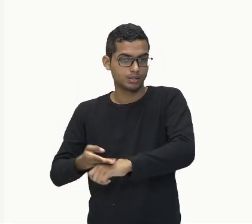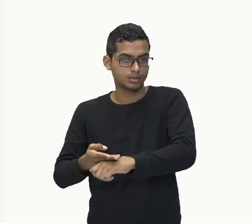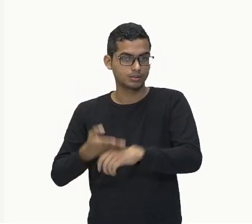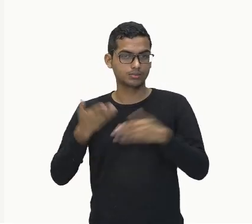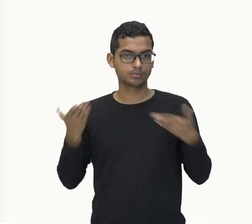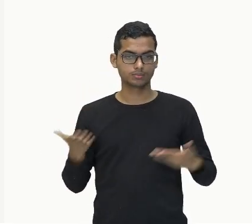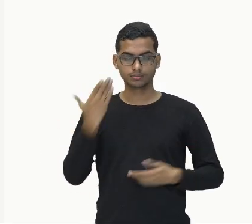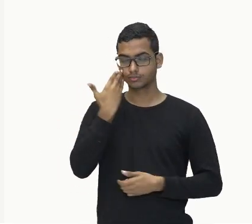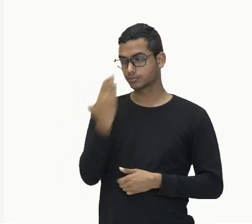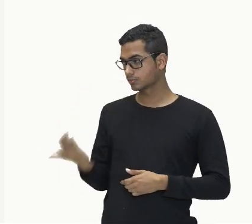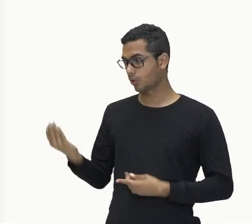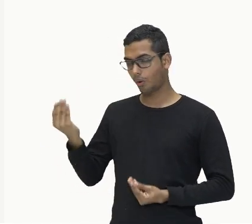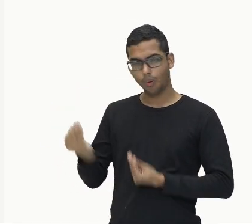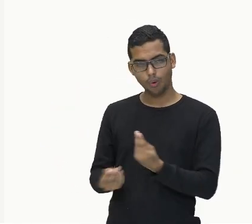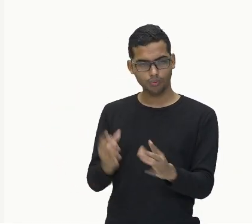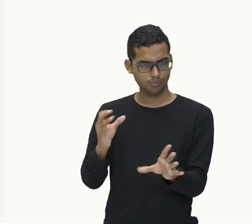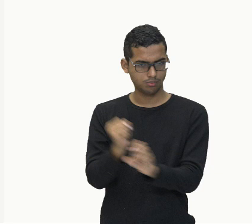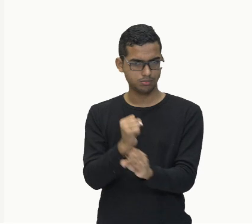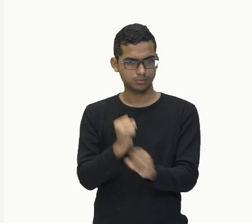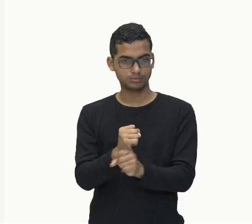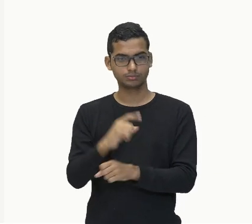bolas brancas.